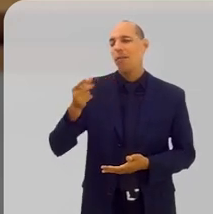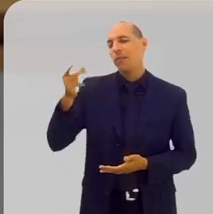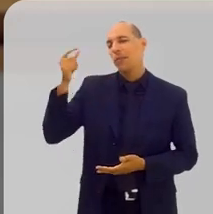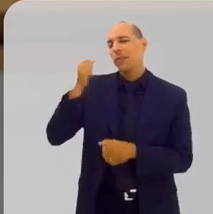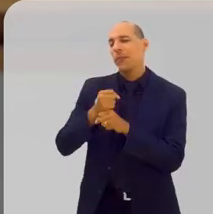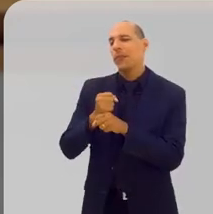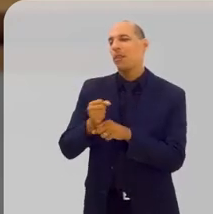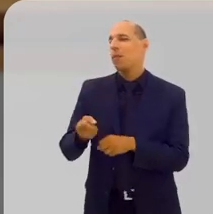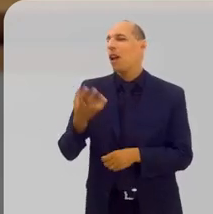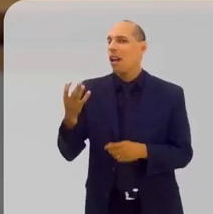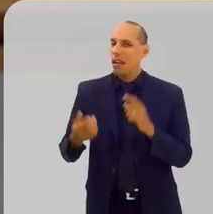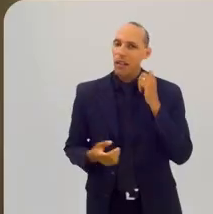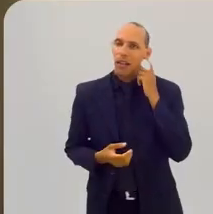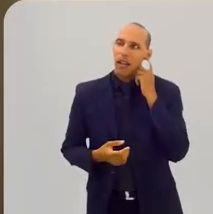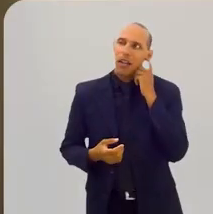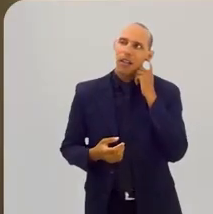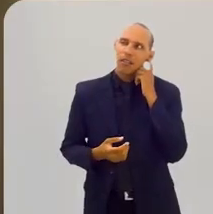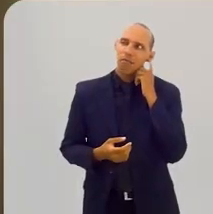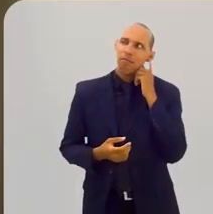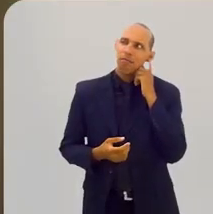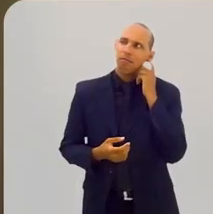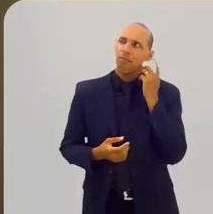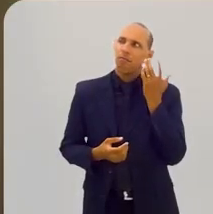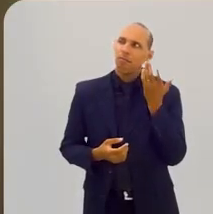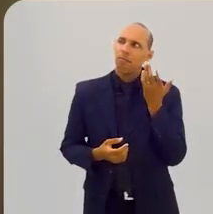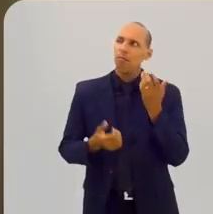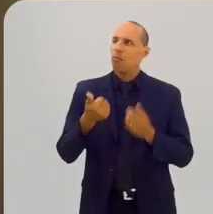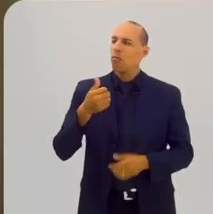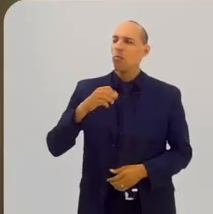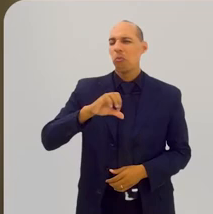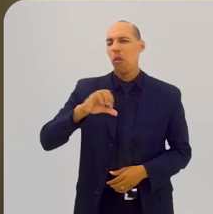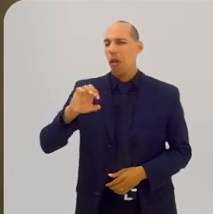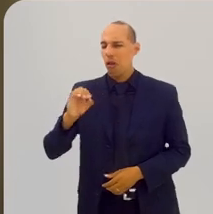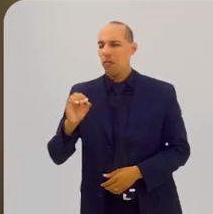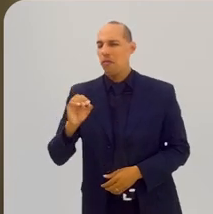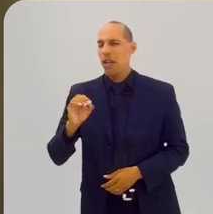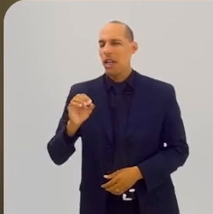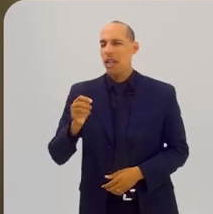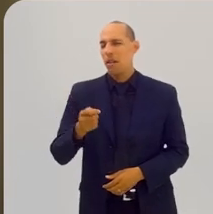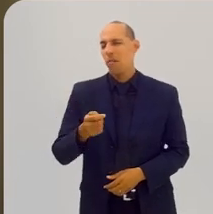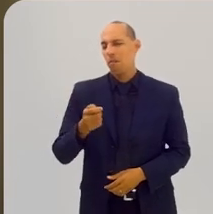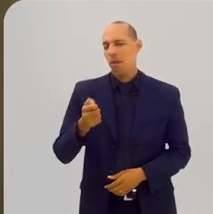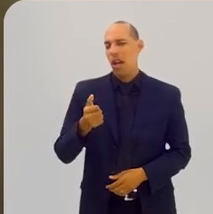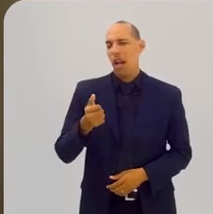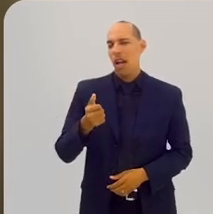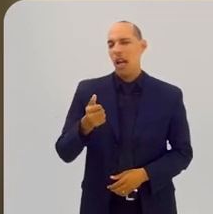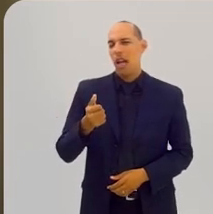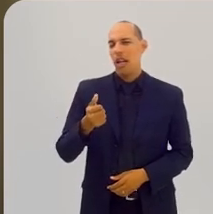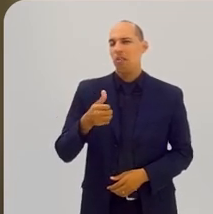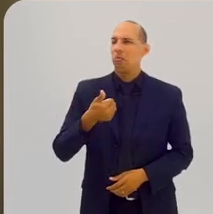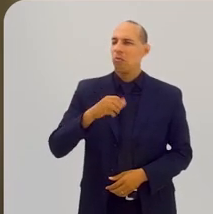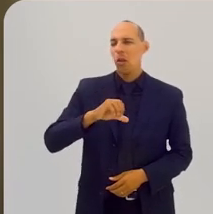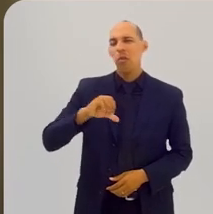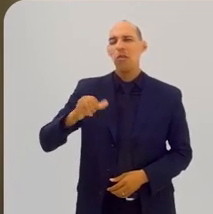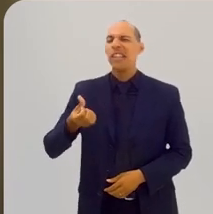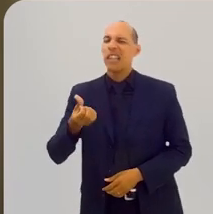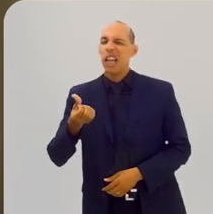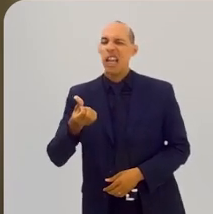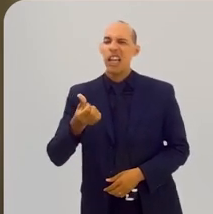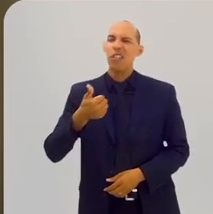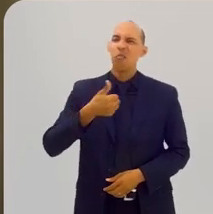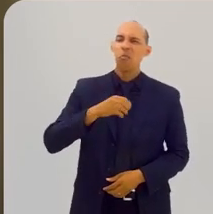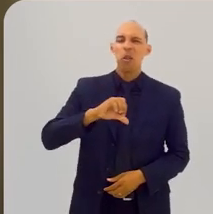de quantos anos atrás eu fui lá para dentro de 1990 o final da década de 96